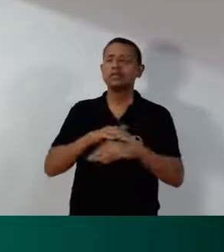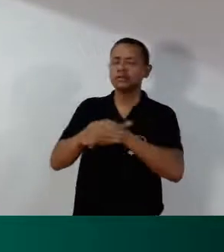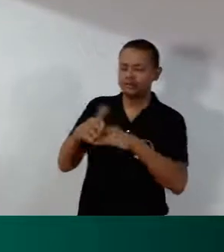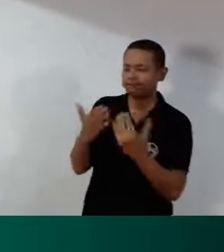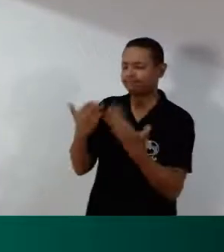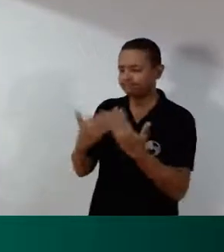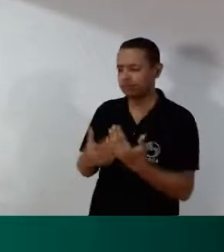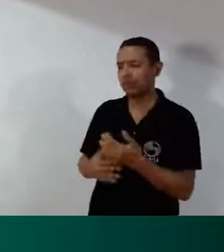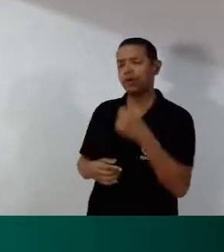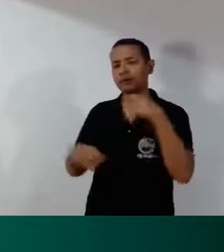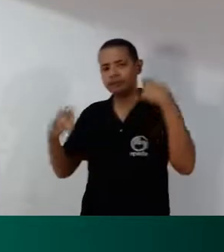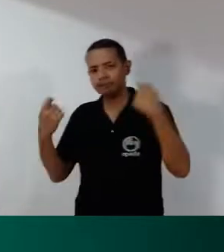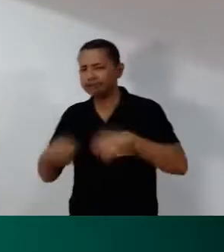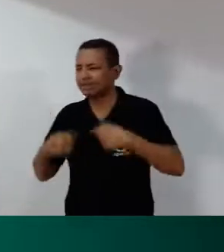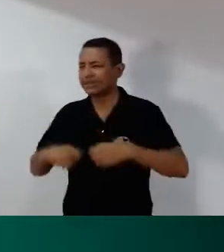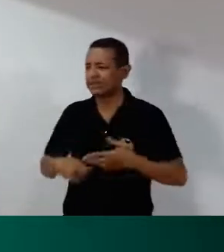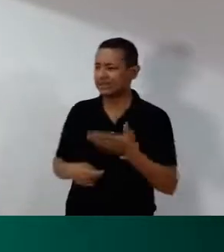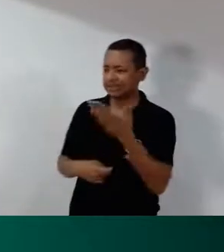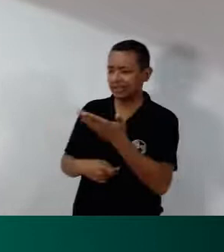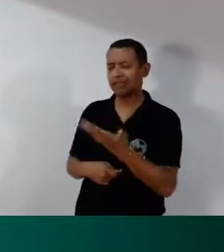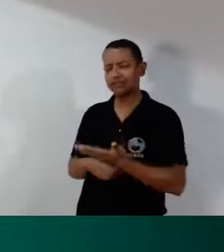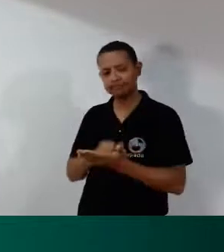tratamento é